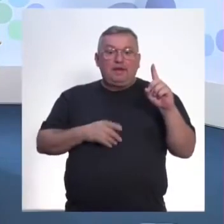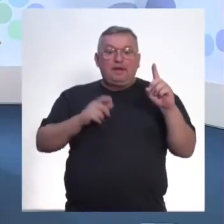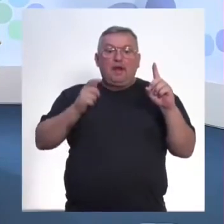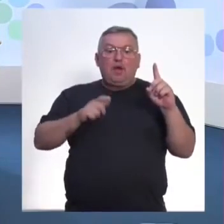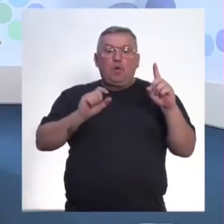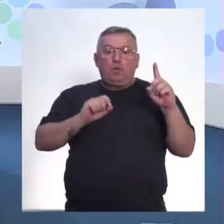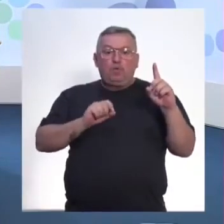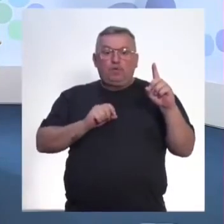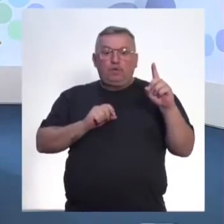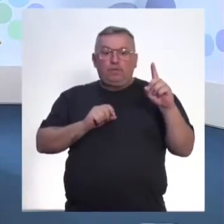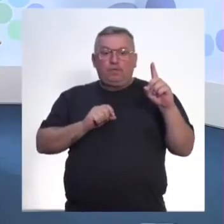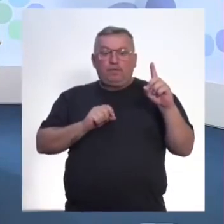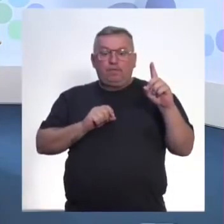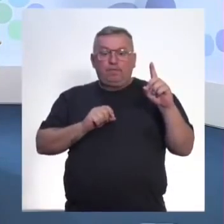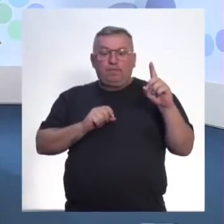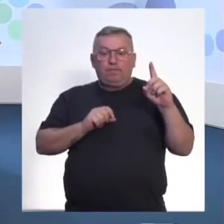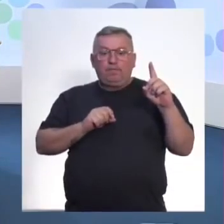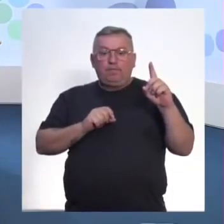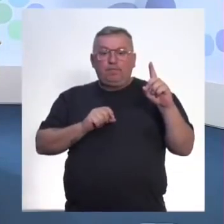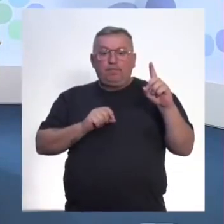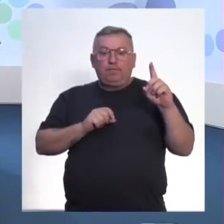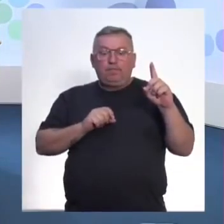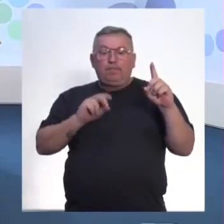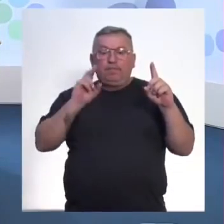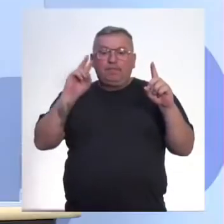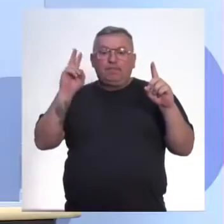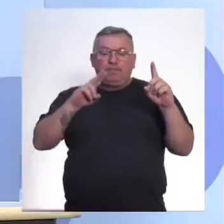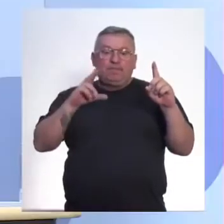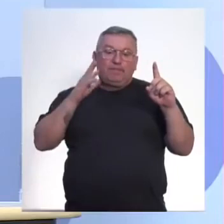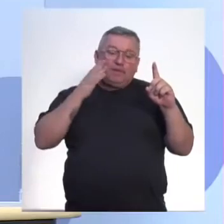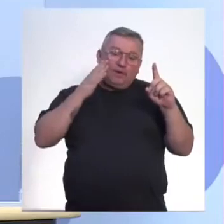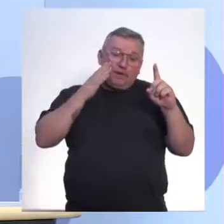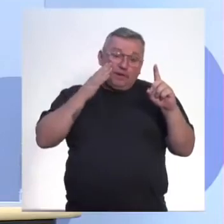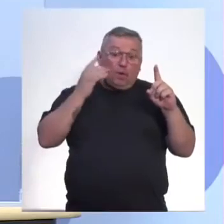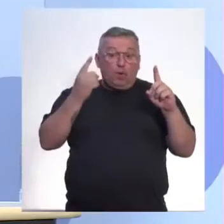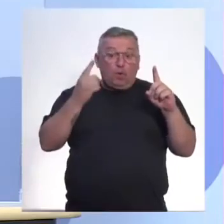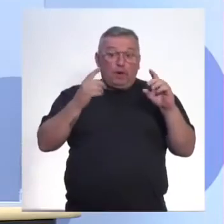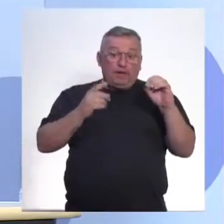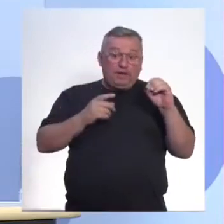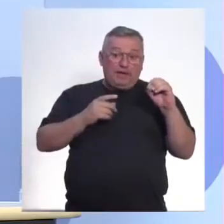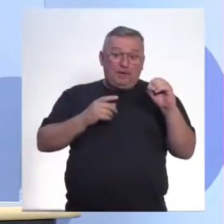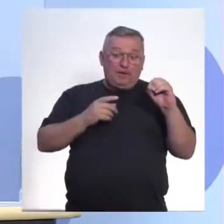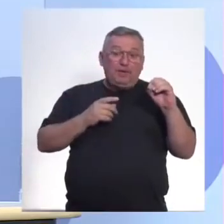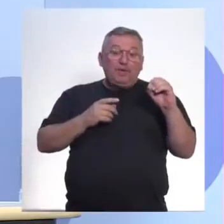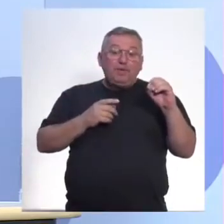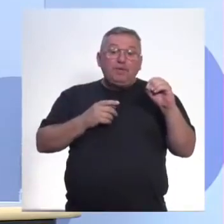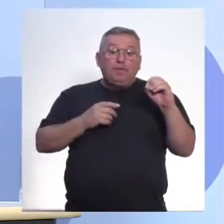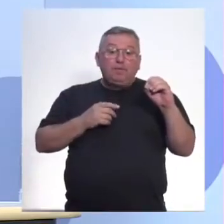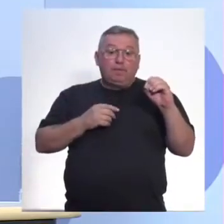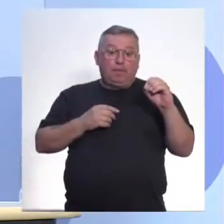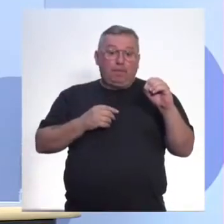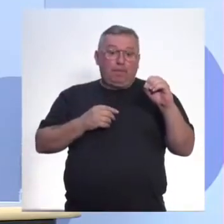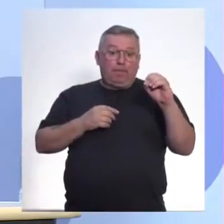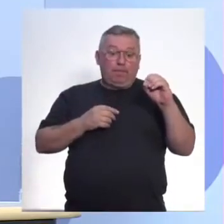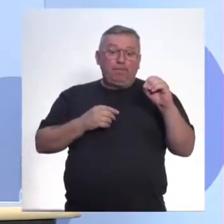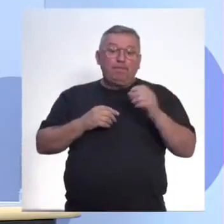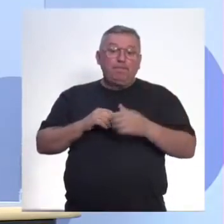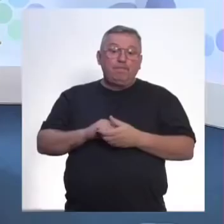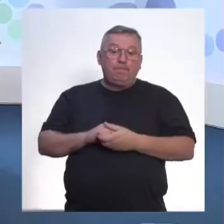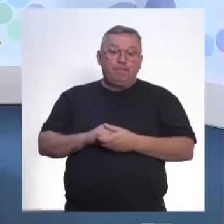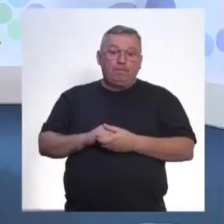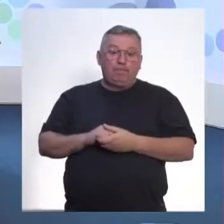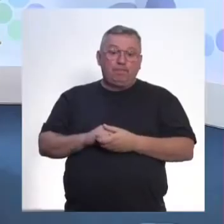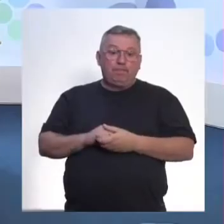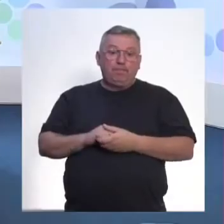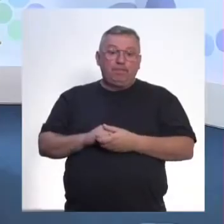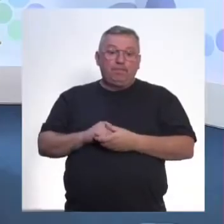exatamente em cima do eixo das abscissas, né, Jonas? Então eu sei que um dos valores, sempre que está em cima do ponto, um deles é zero. Opa,